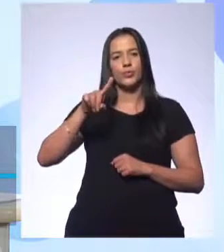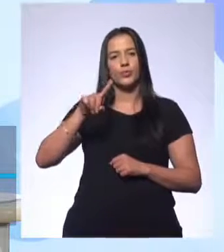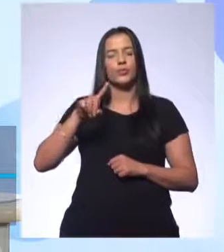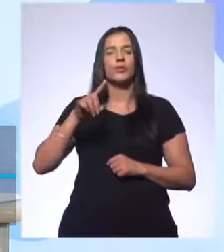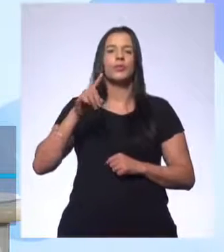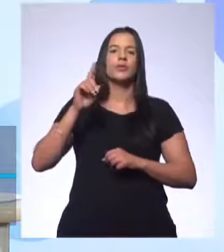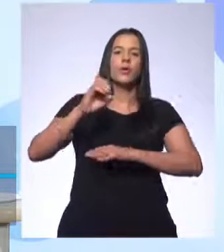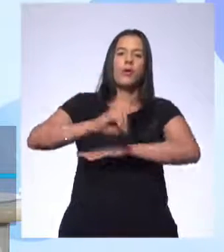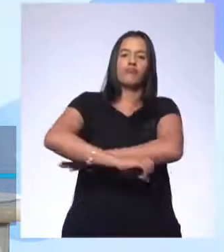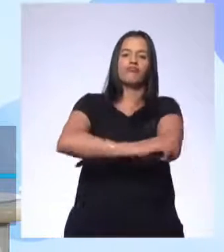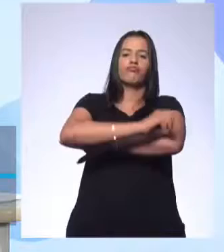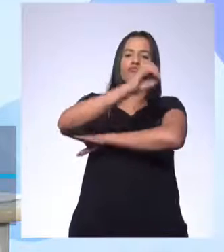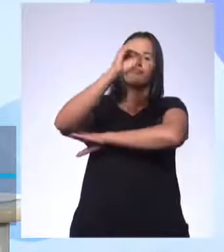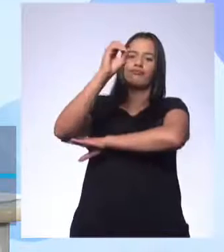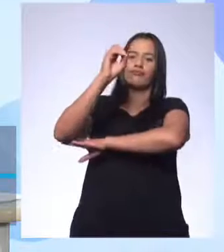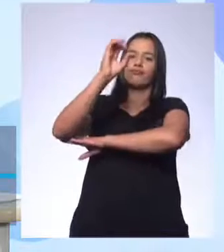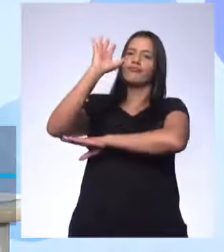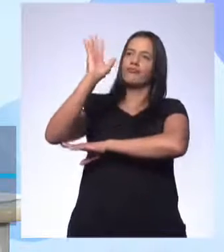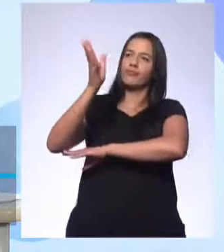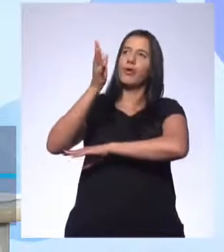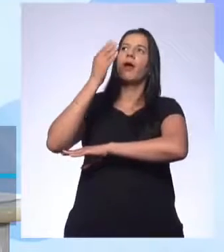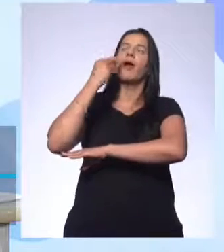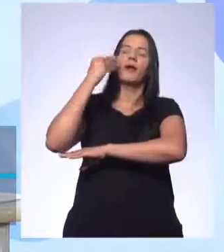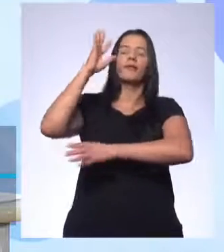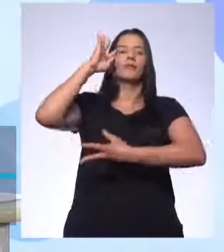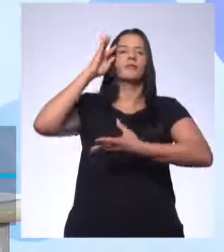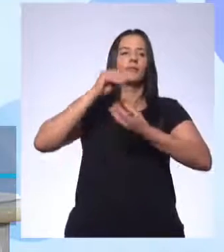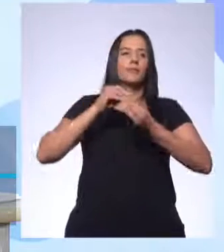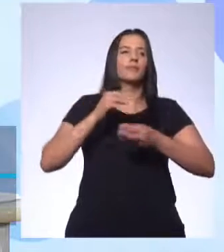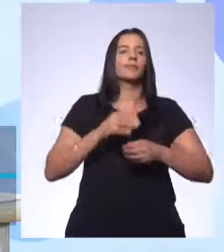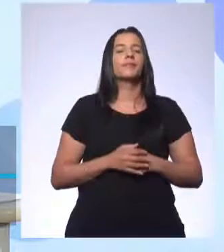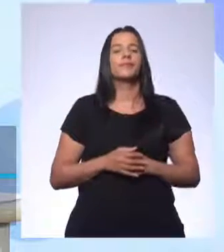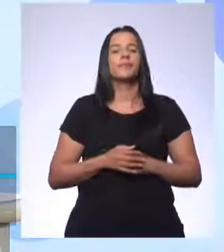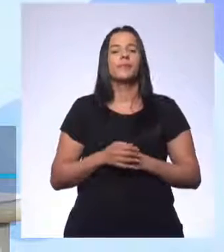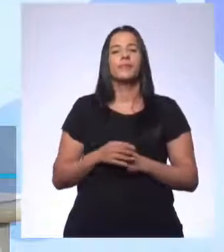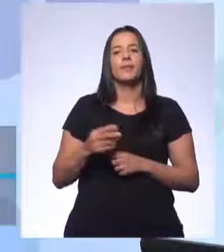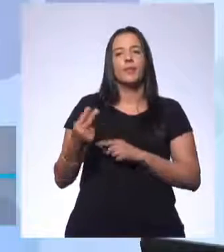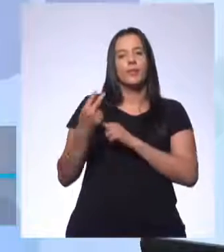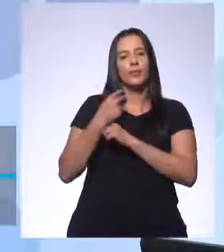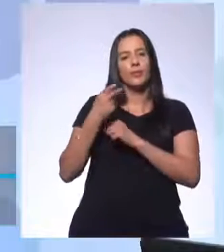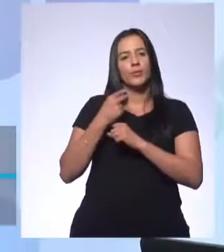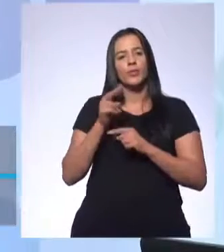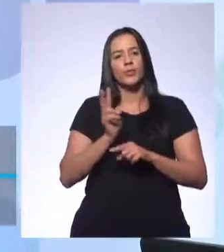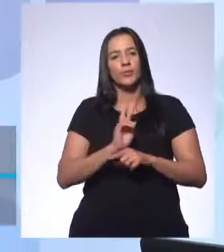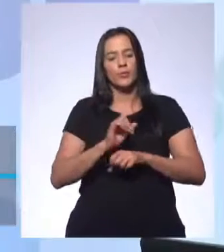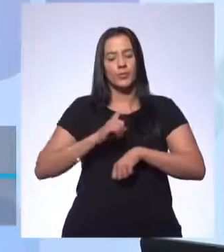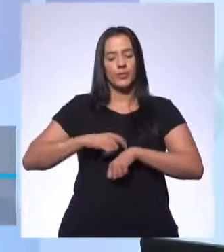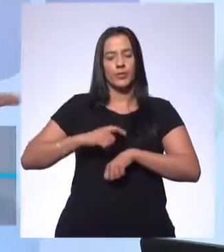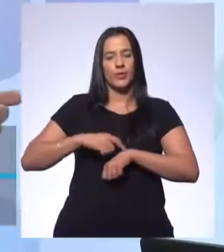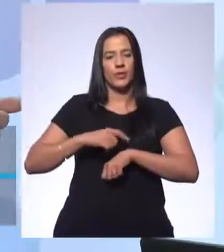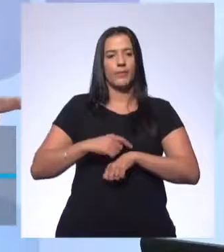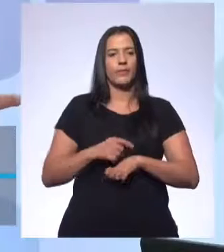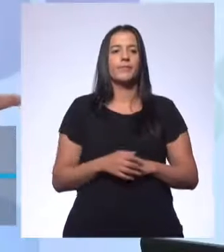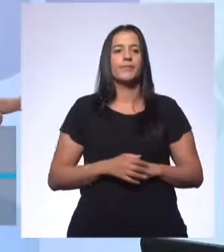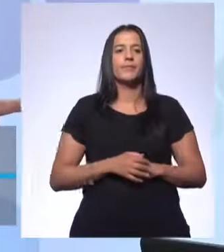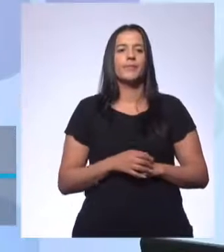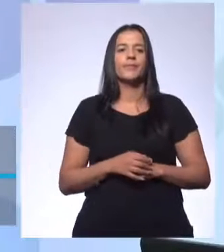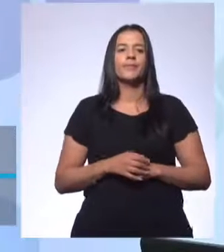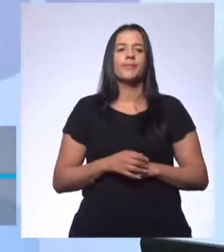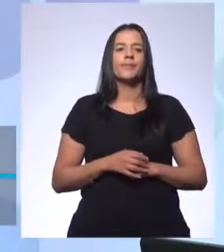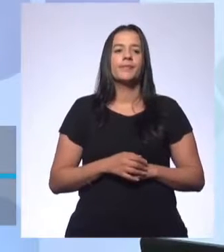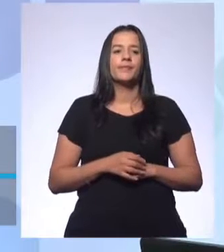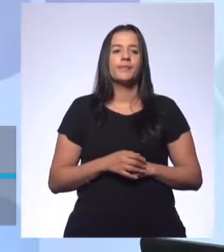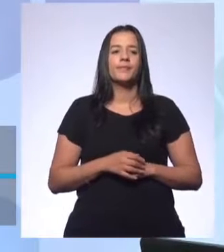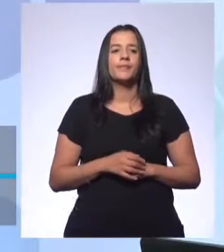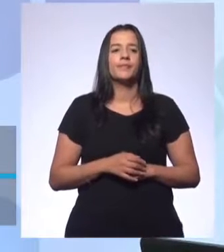que o dia já amanheceu. Quem falou foi o Henry. Para nos orientar em termos de tempo, é uma boa... É aluno que colocou.